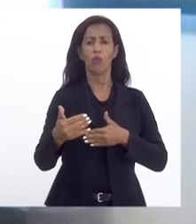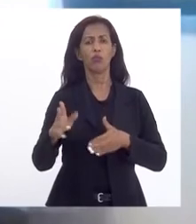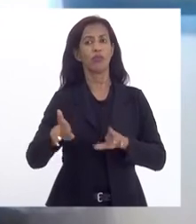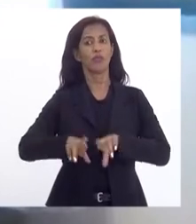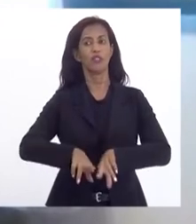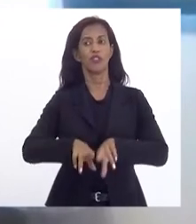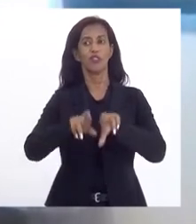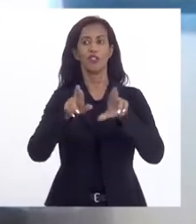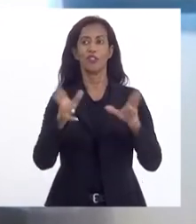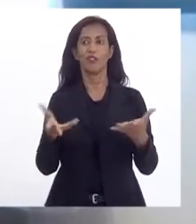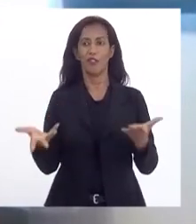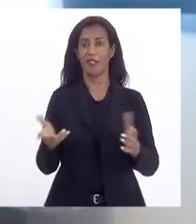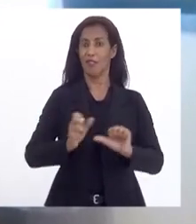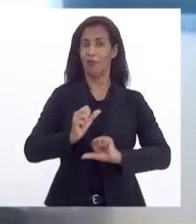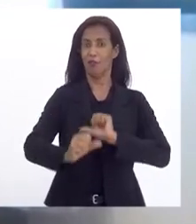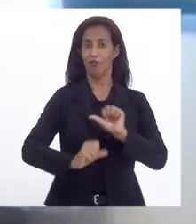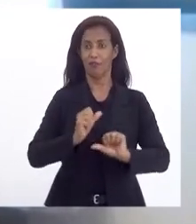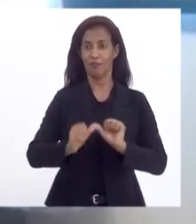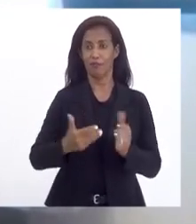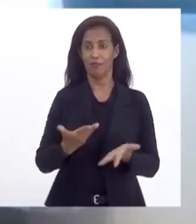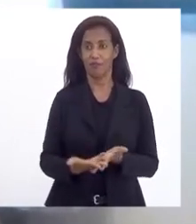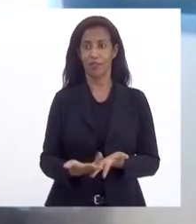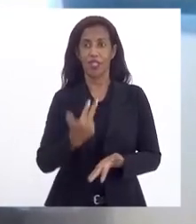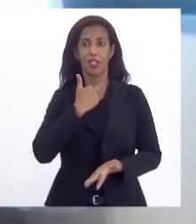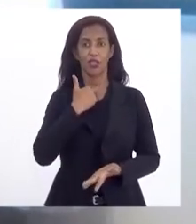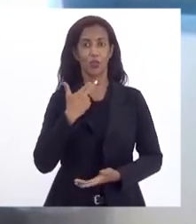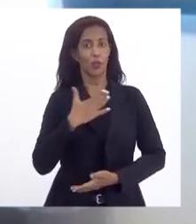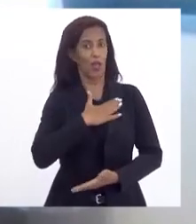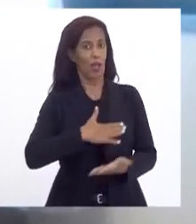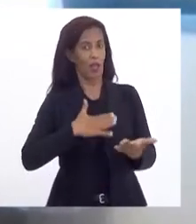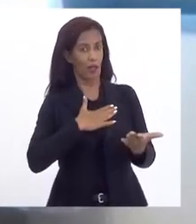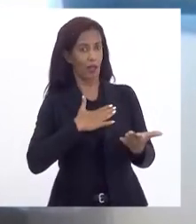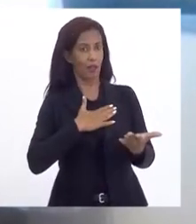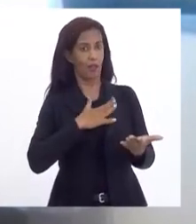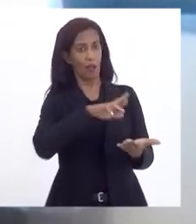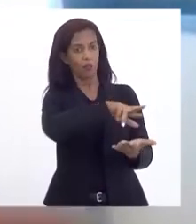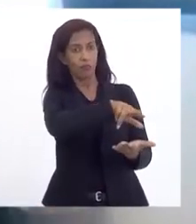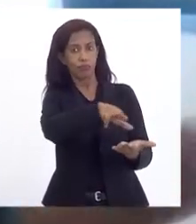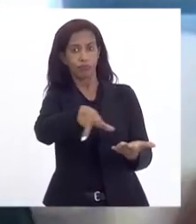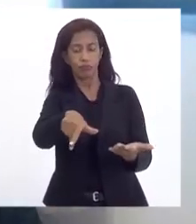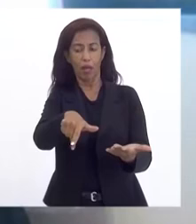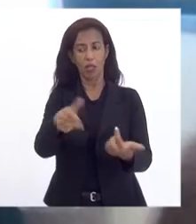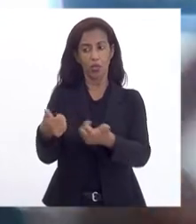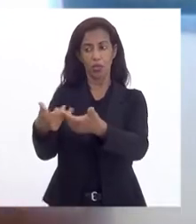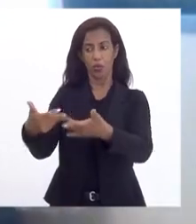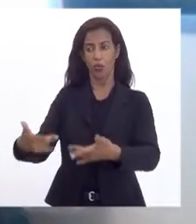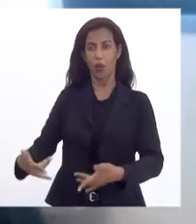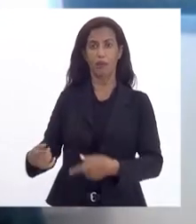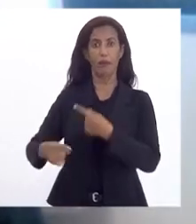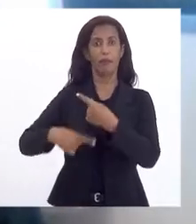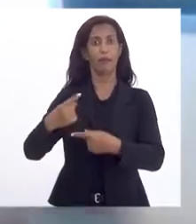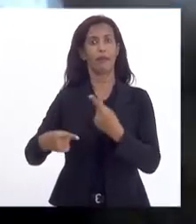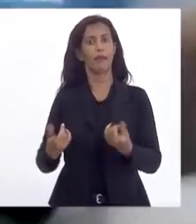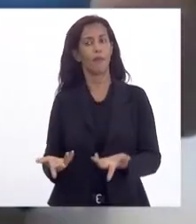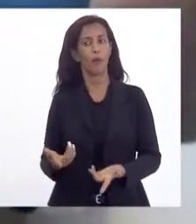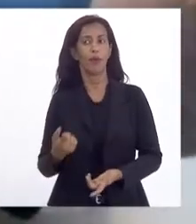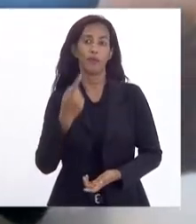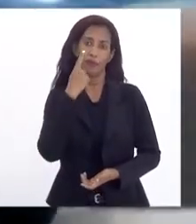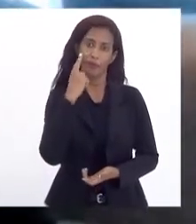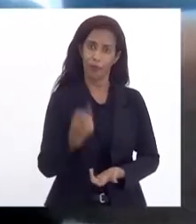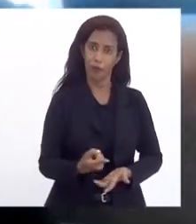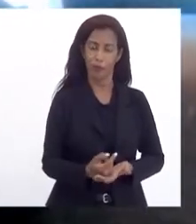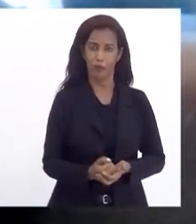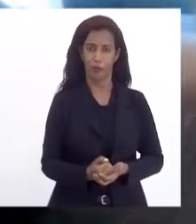diferente caso for mudado isso. A gente não pode agradar a vários e desqualificar depois. Vamos ver, olha,